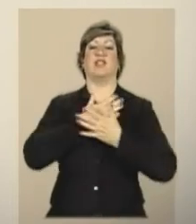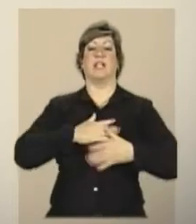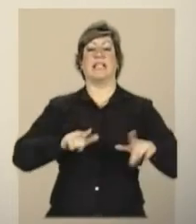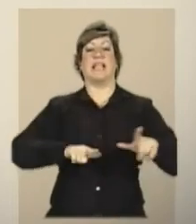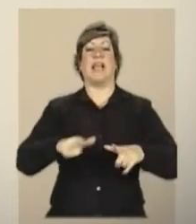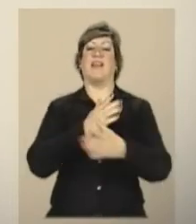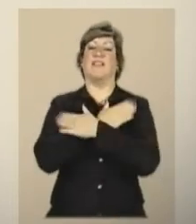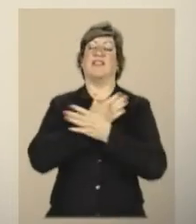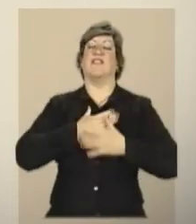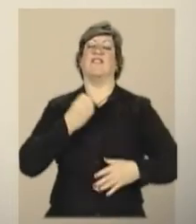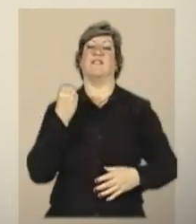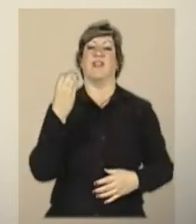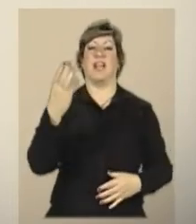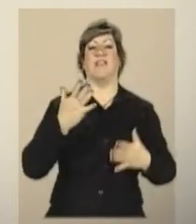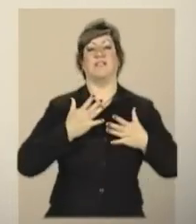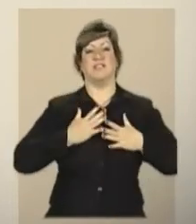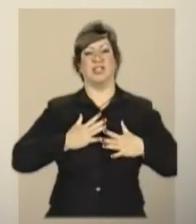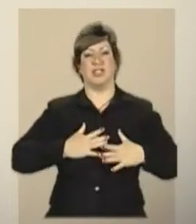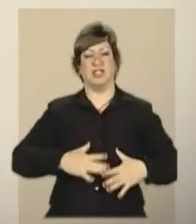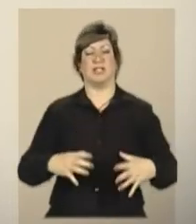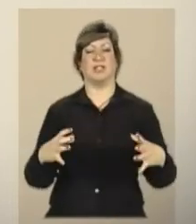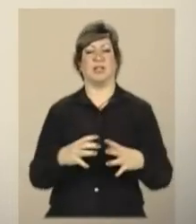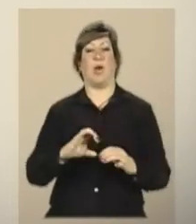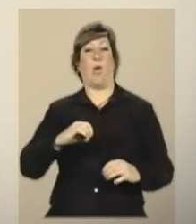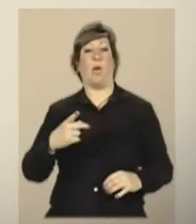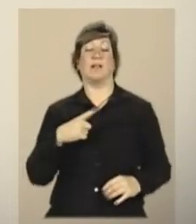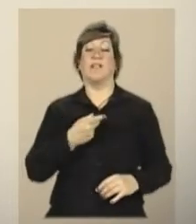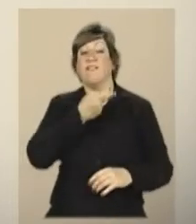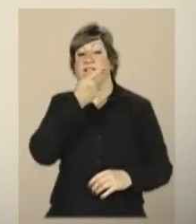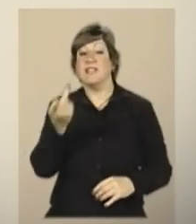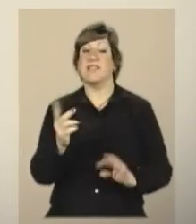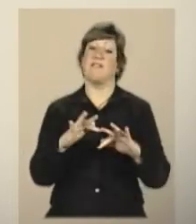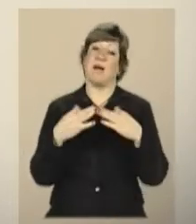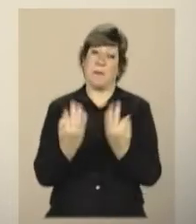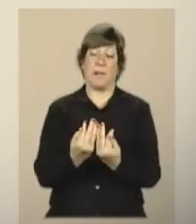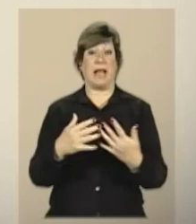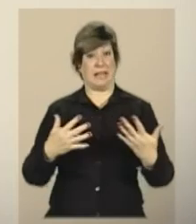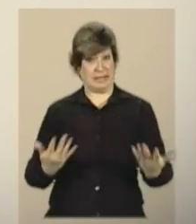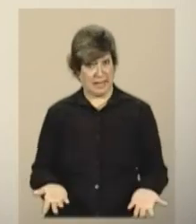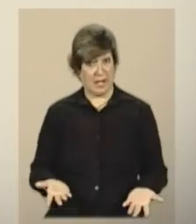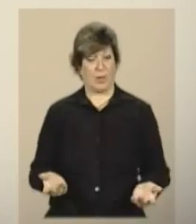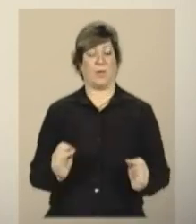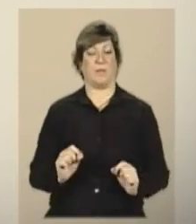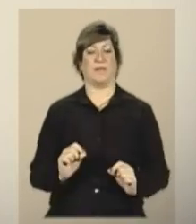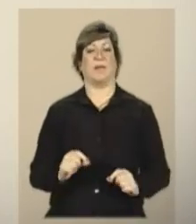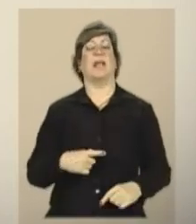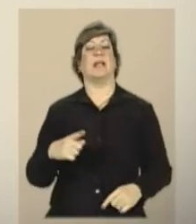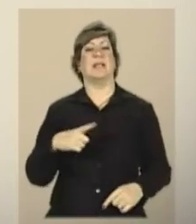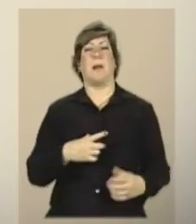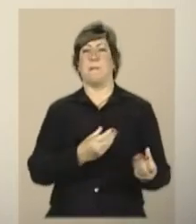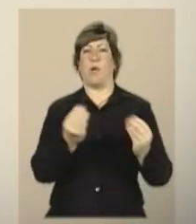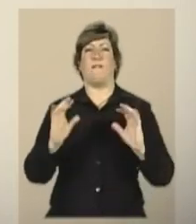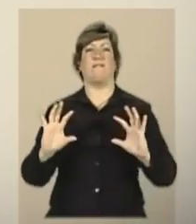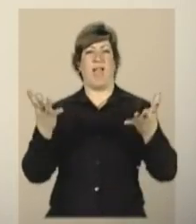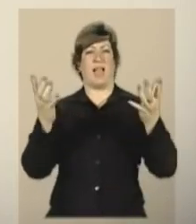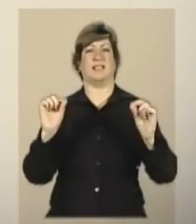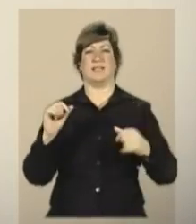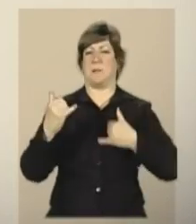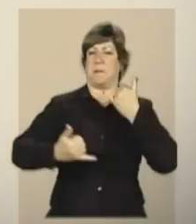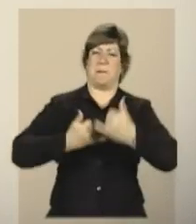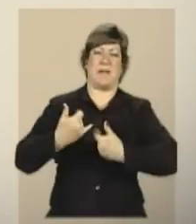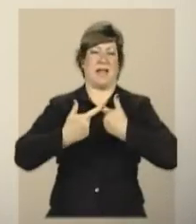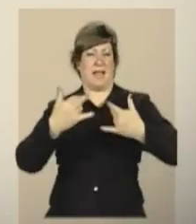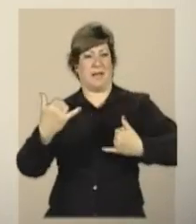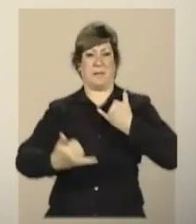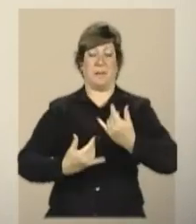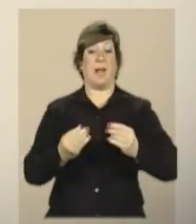no trabalho para viajar para descansar o até visitar um parente por isso Max no meio de tanta festa e tanto a